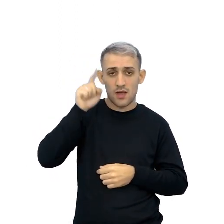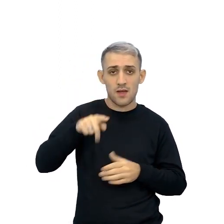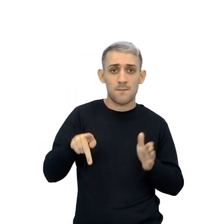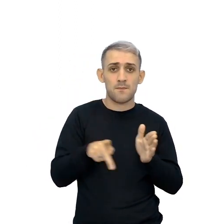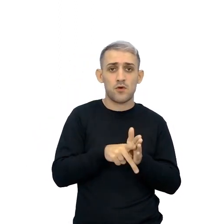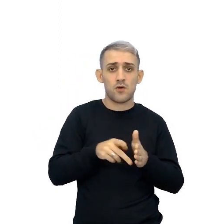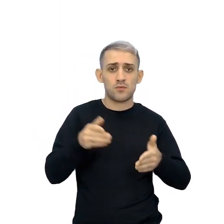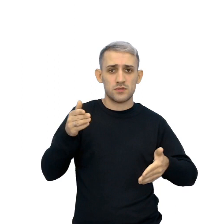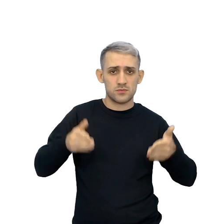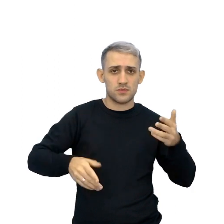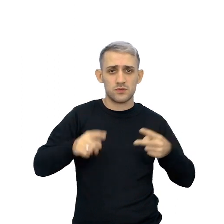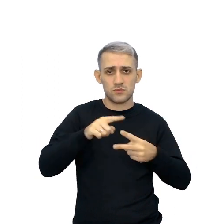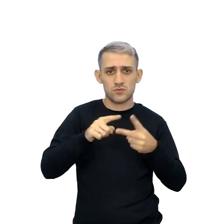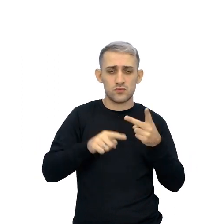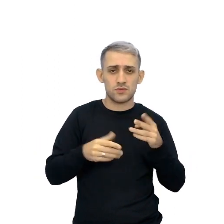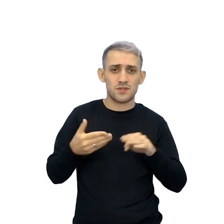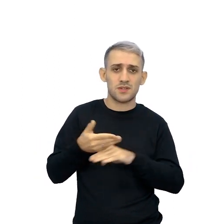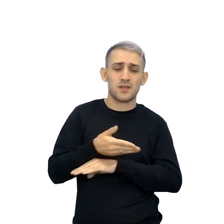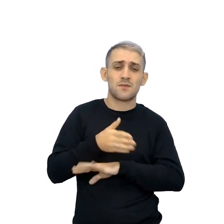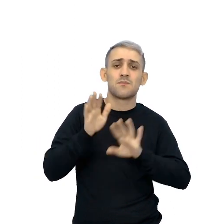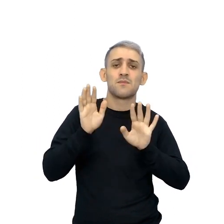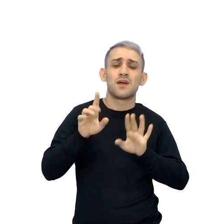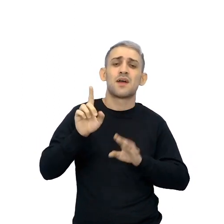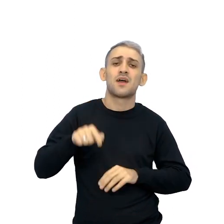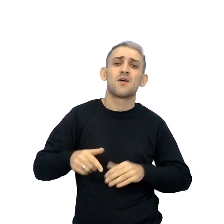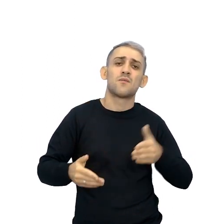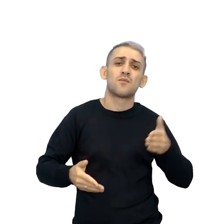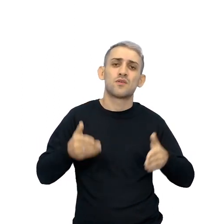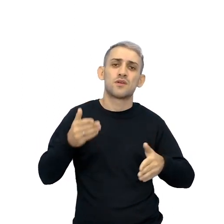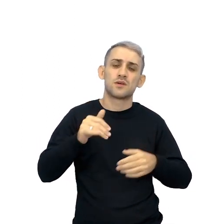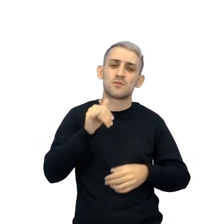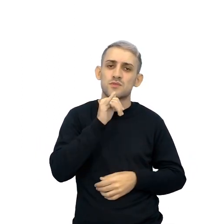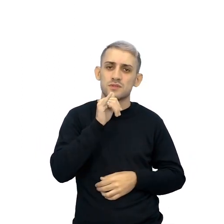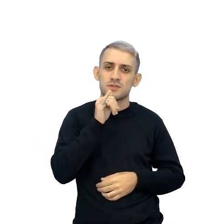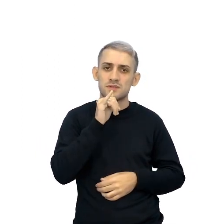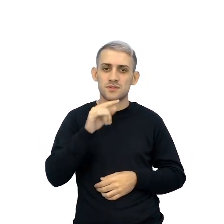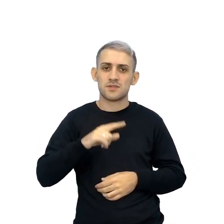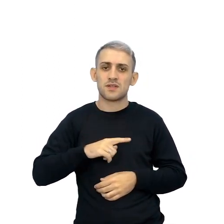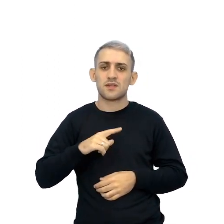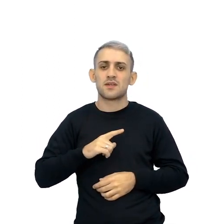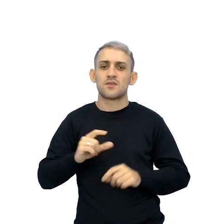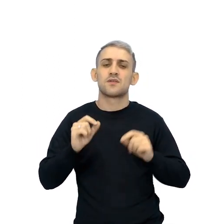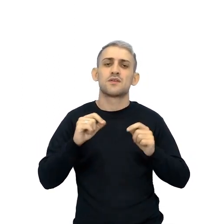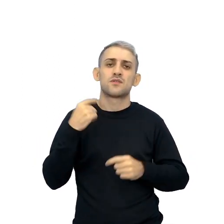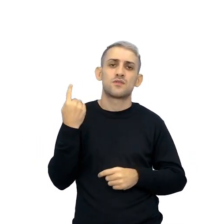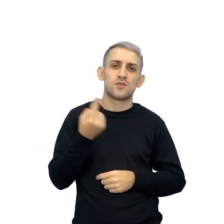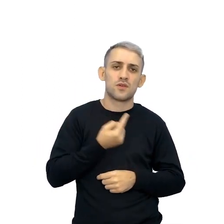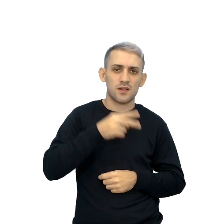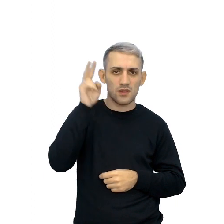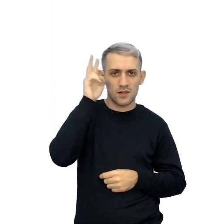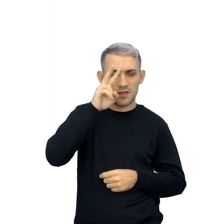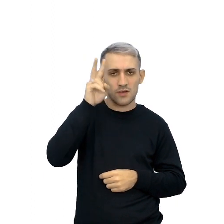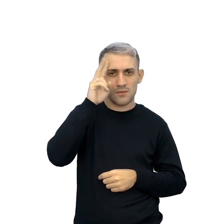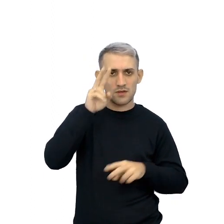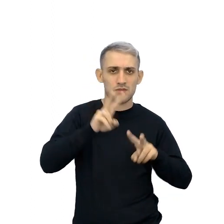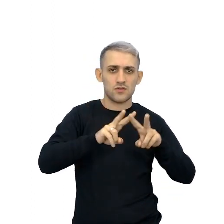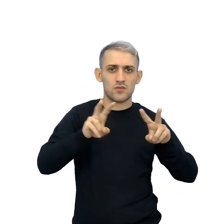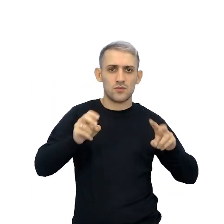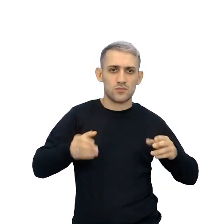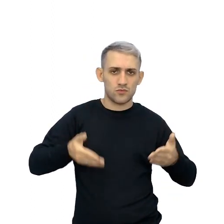de dupla entrada, né? Mas é um processo que, além de consolidar os processos,